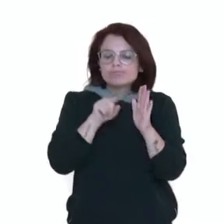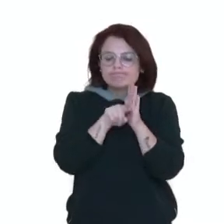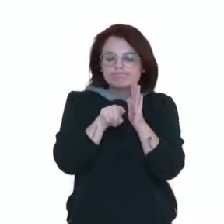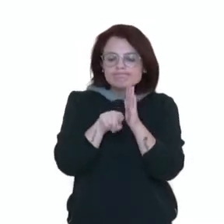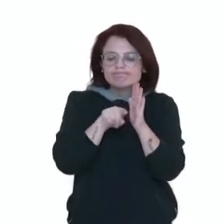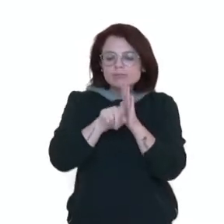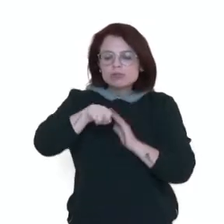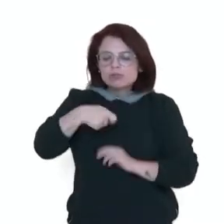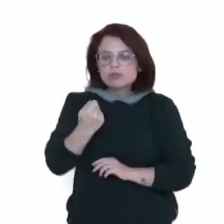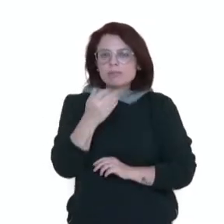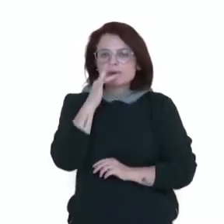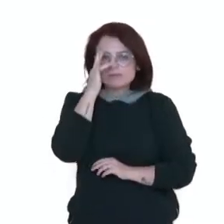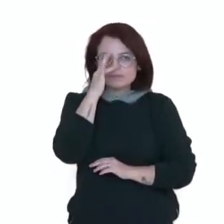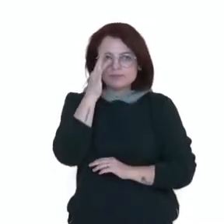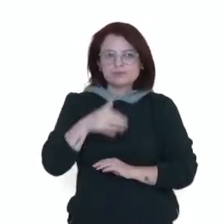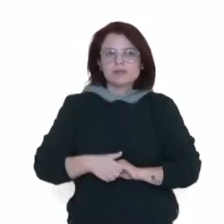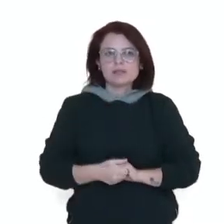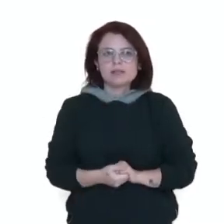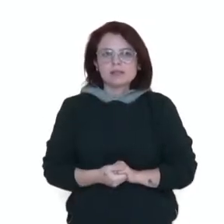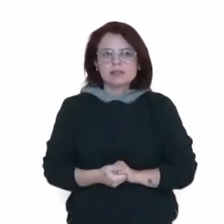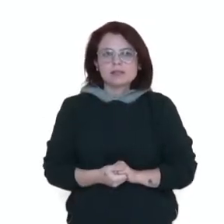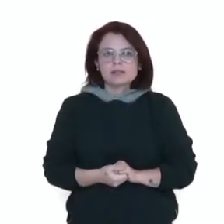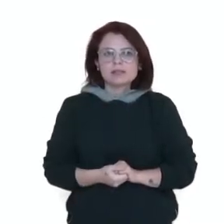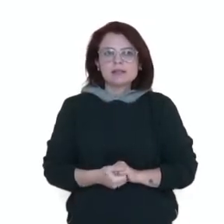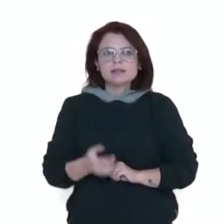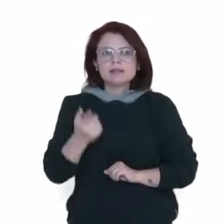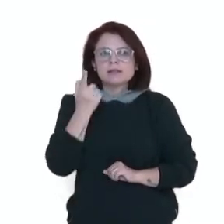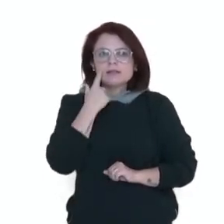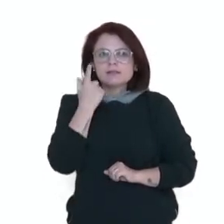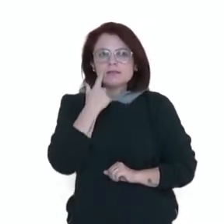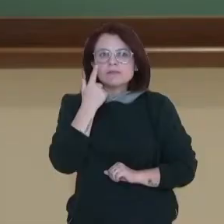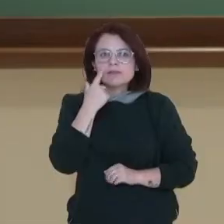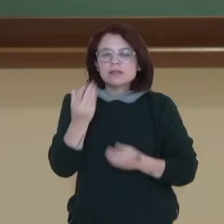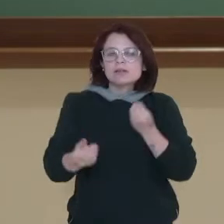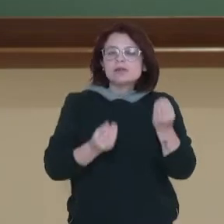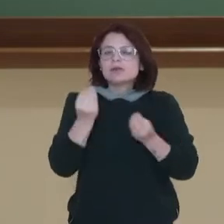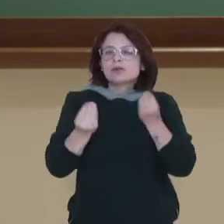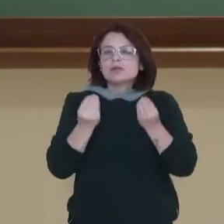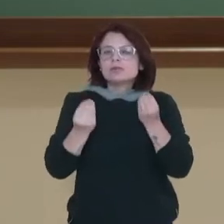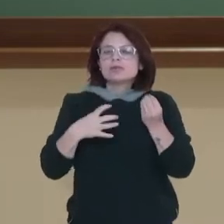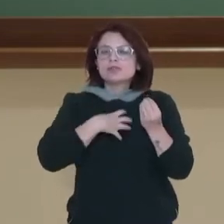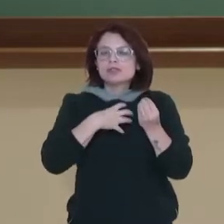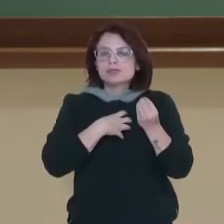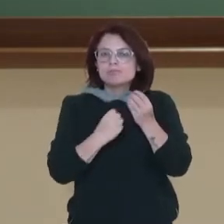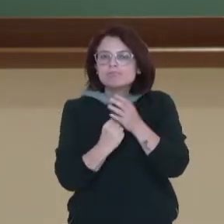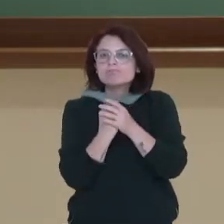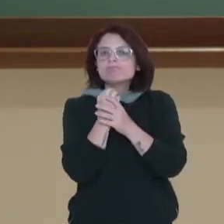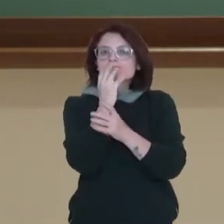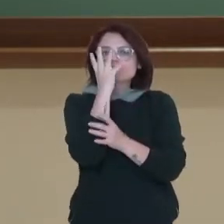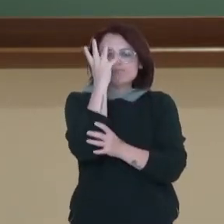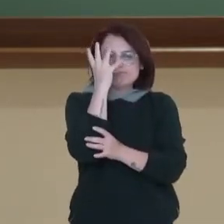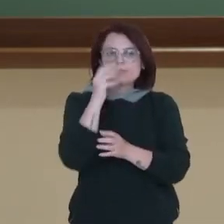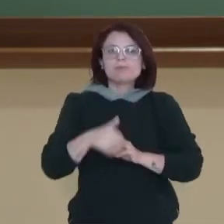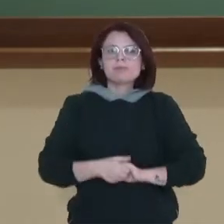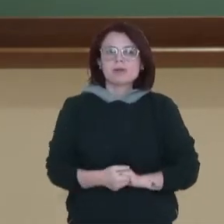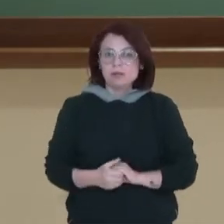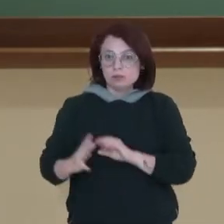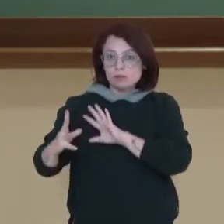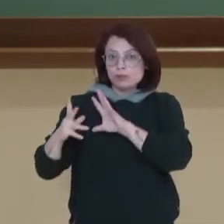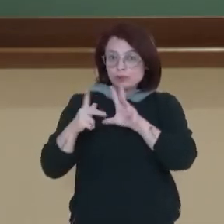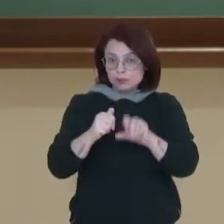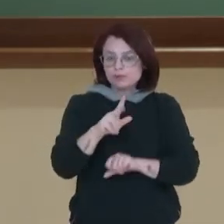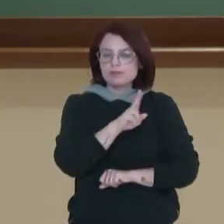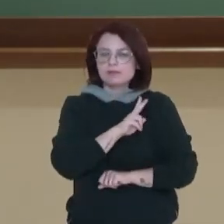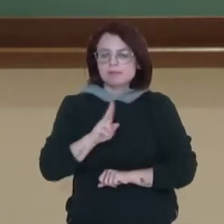nutrição vegetal, o crescimento, a ação de hormônios vegetais e a floração. Então, todos esses nutrientes que as plantas